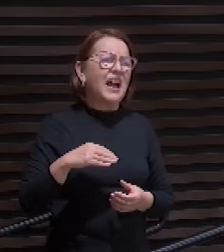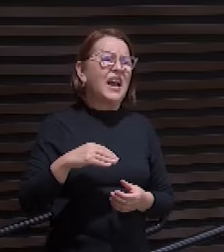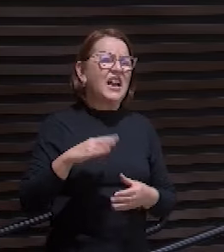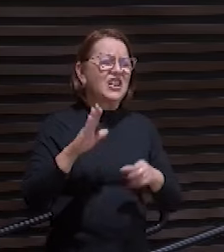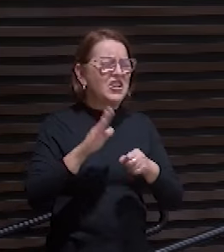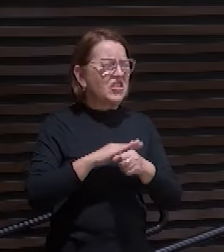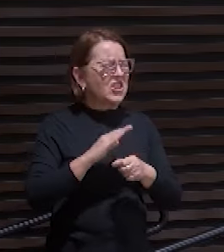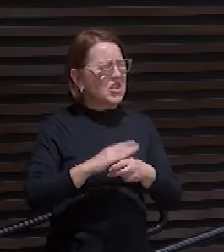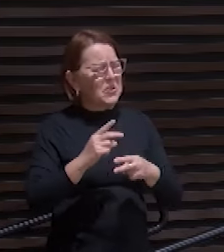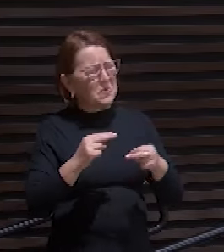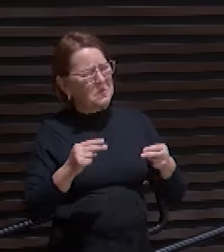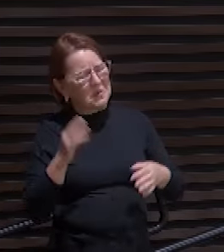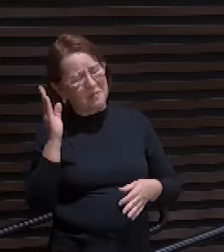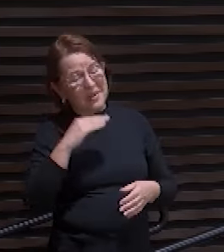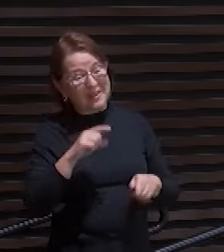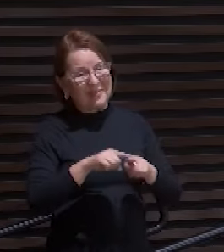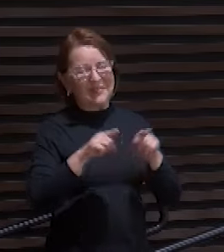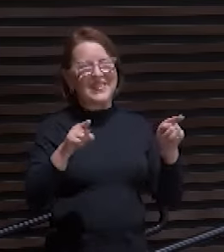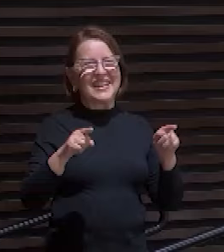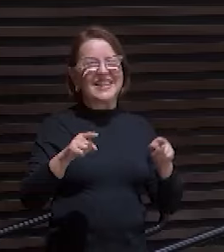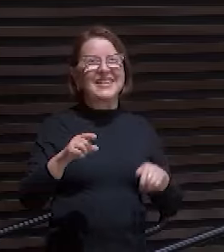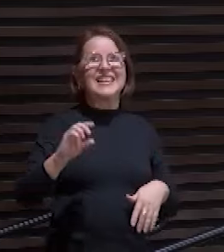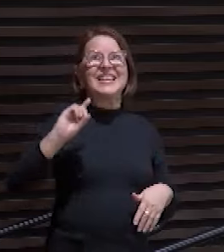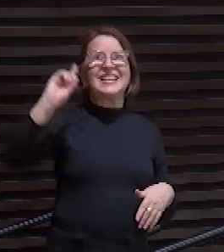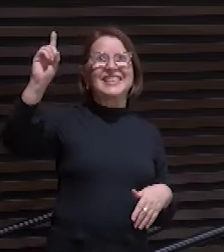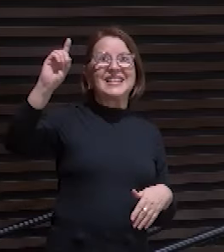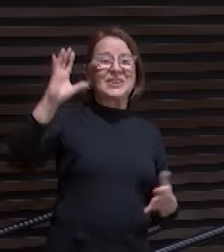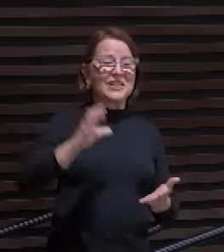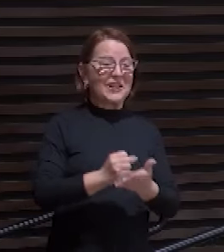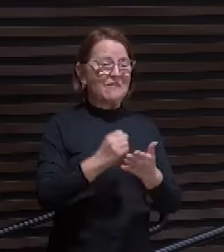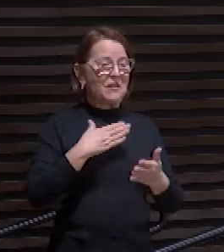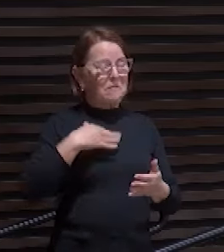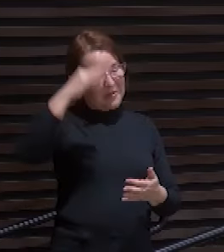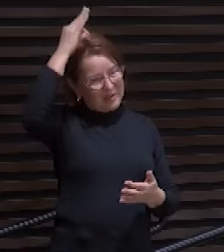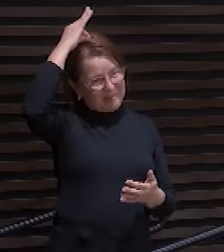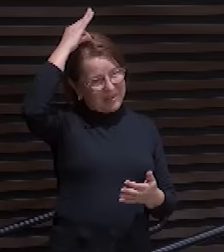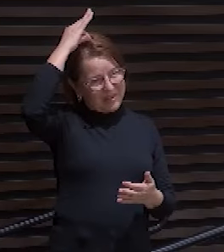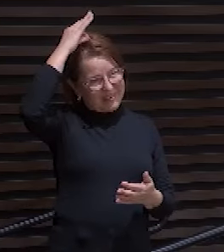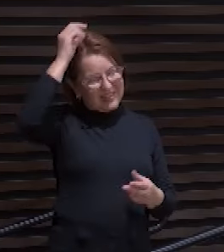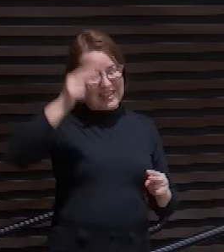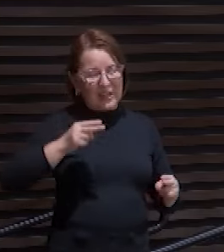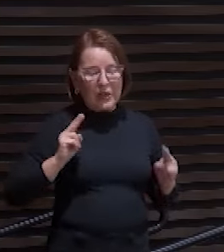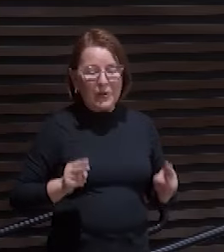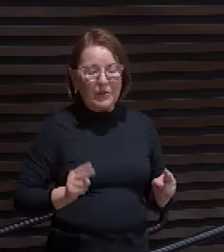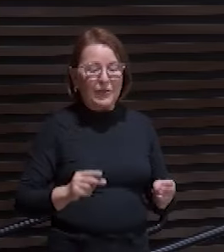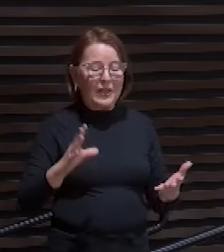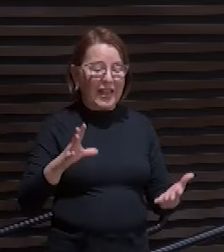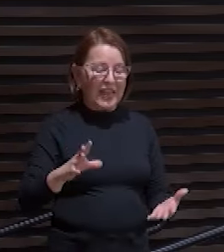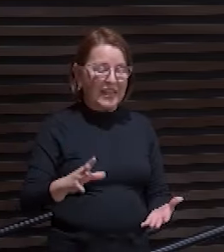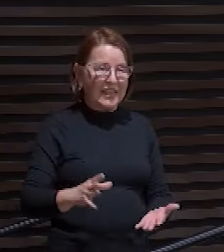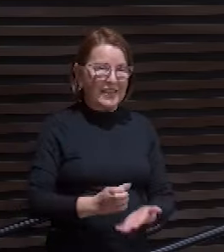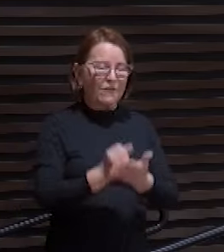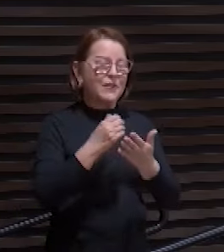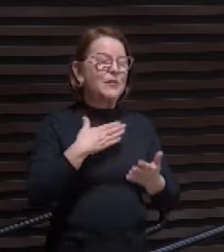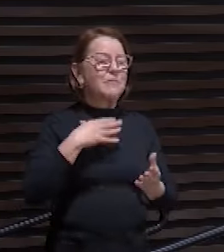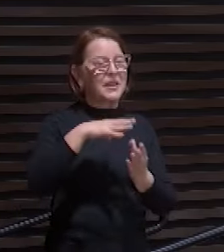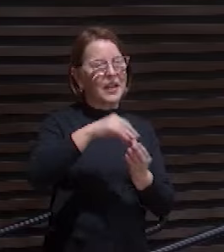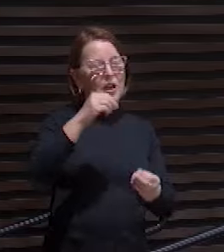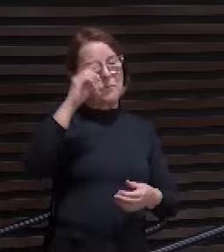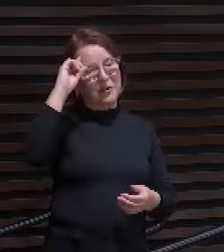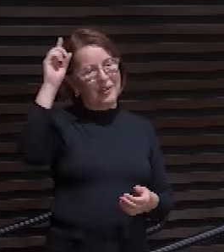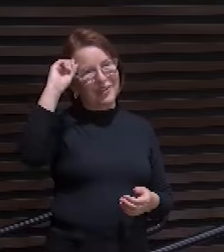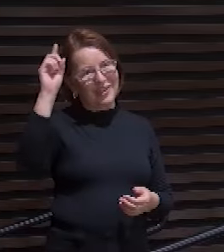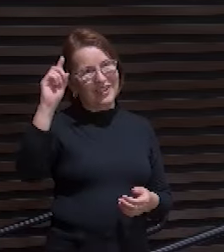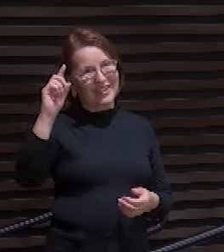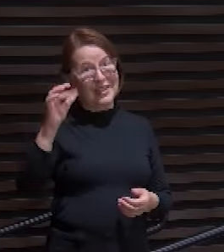coisas, mas aquele que salvou o meu espírito, ele está salvando a minha alma, dia a dia. E um dia ele vai salvar esse corpo,